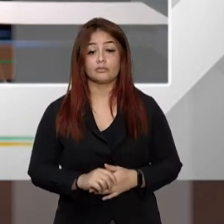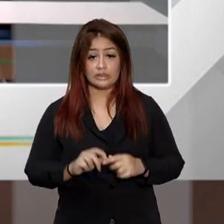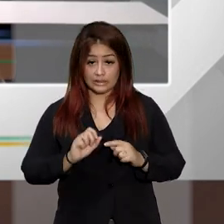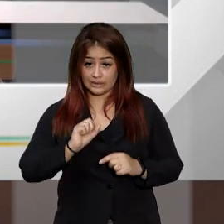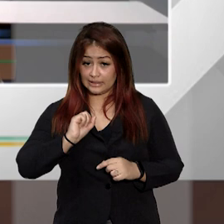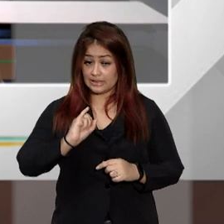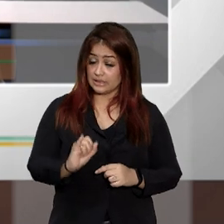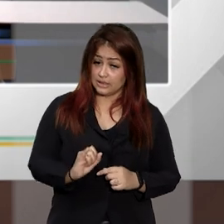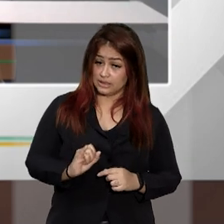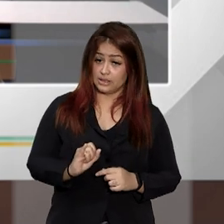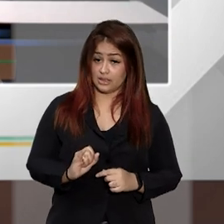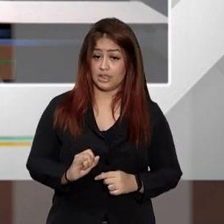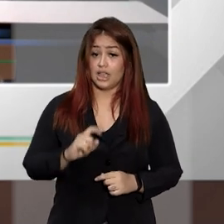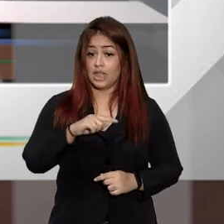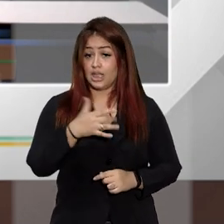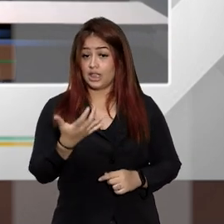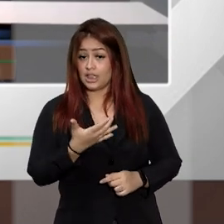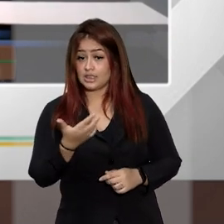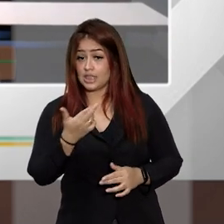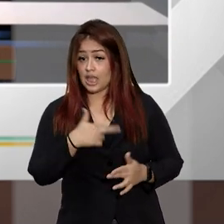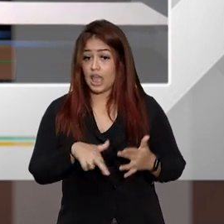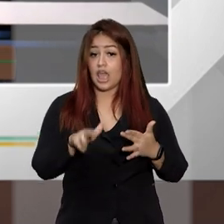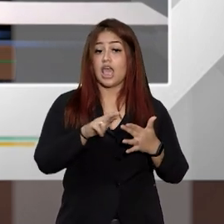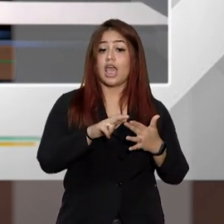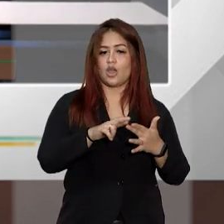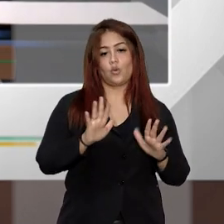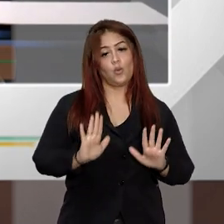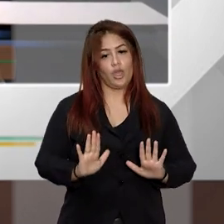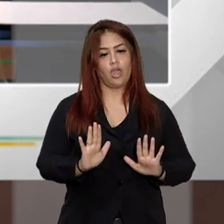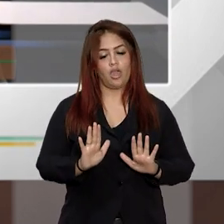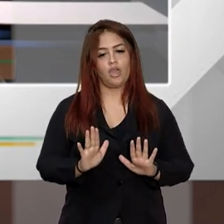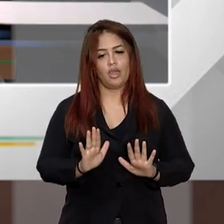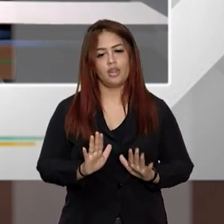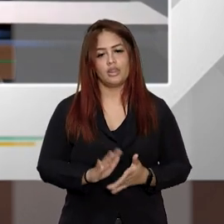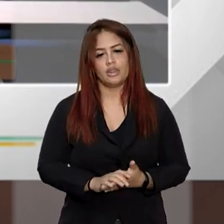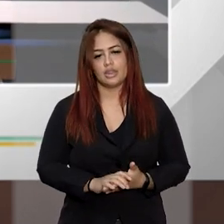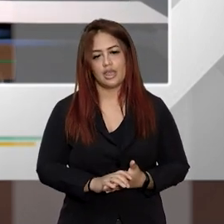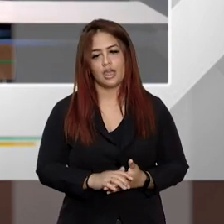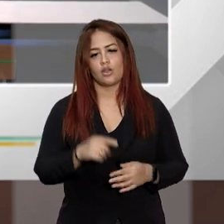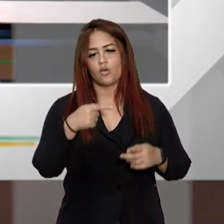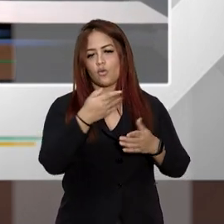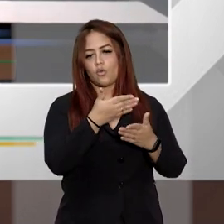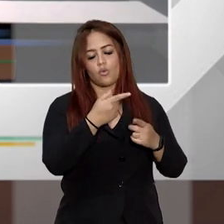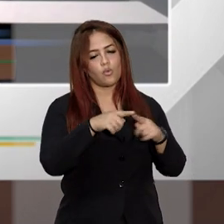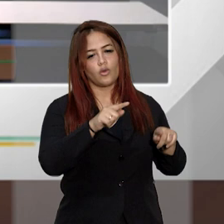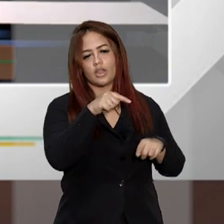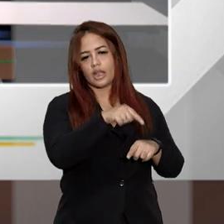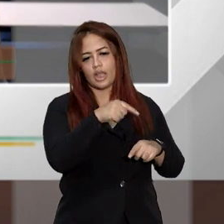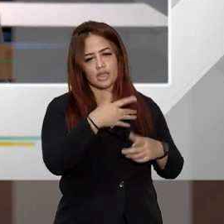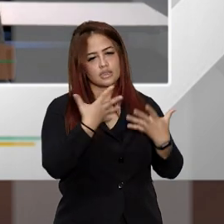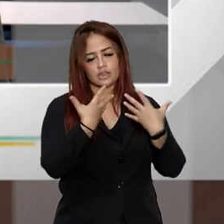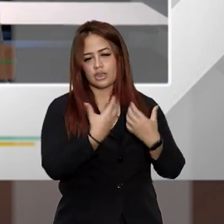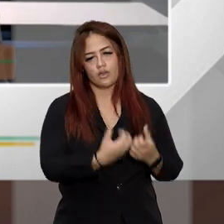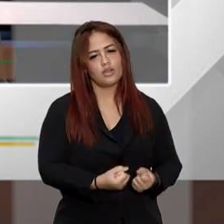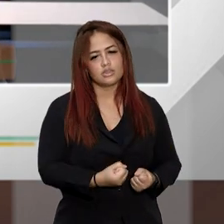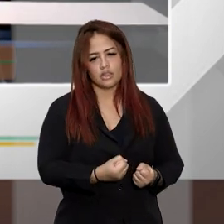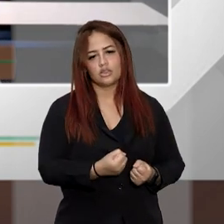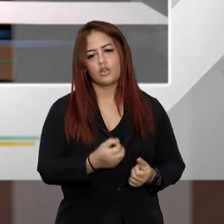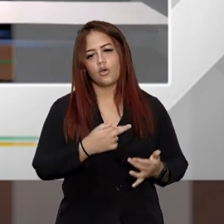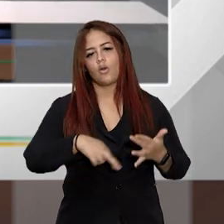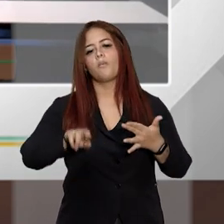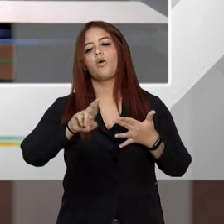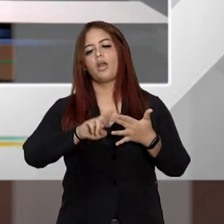honorários. Agora, caso ele queira recorrer dessa sentença, contra essa sentença de improcedência, para a